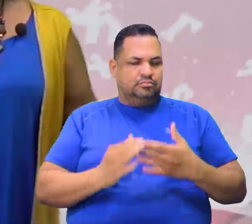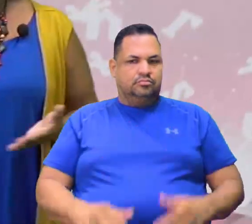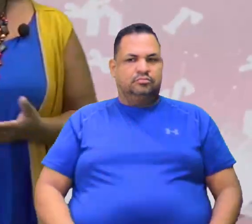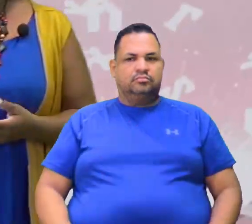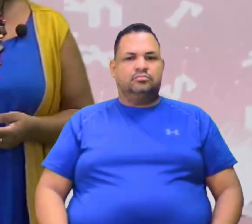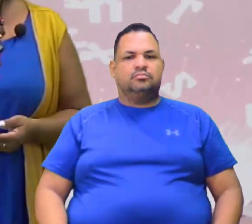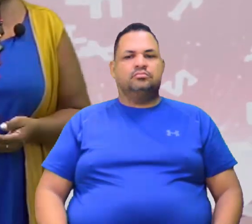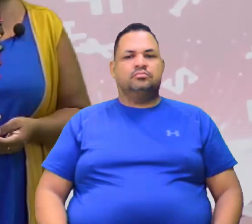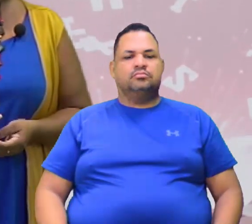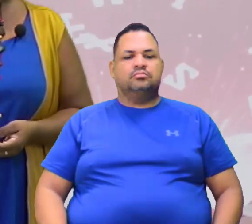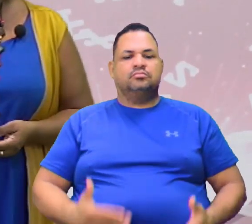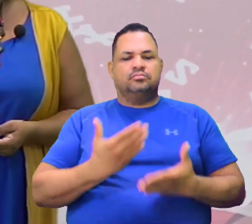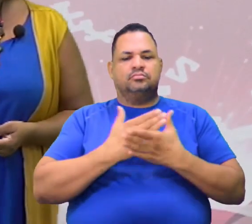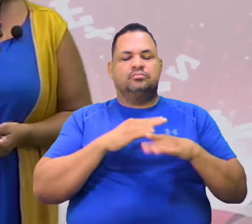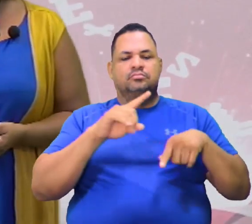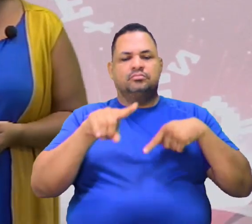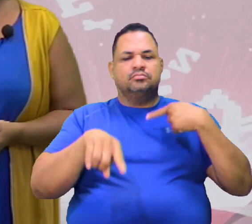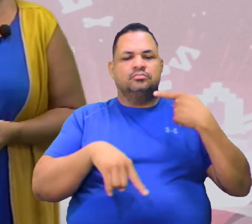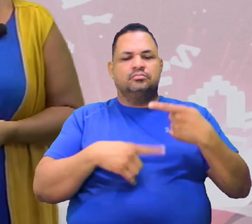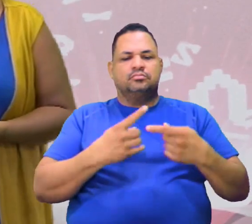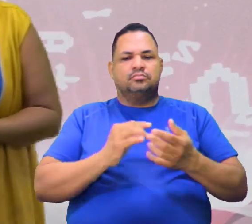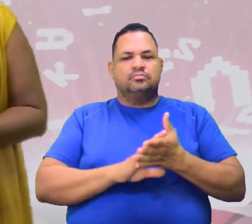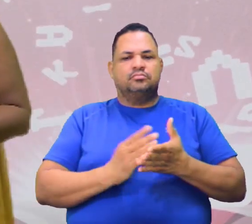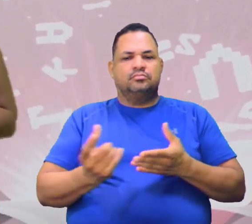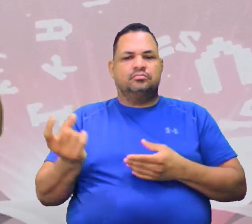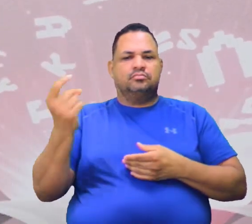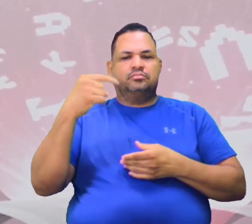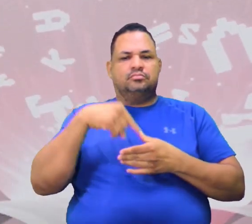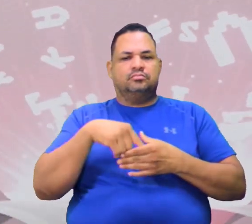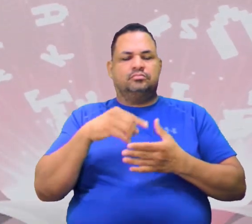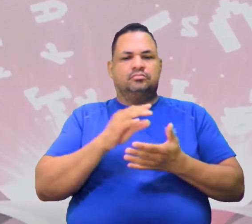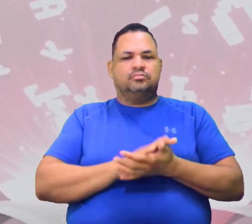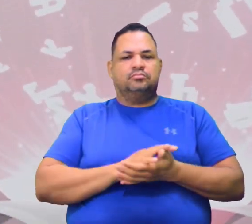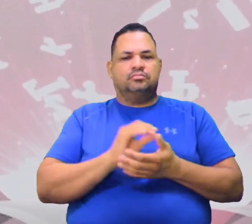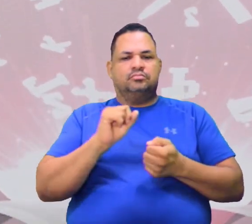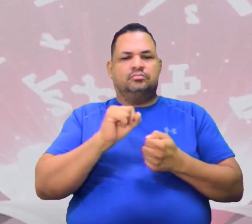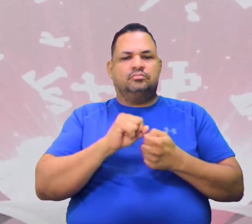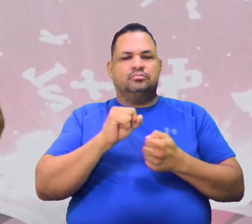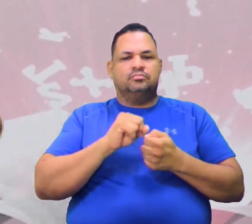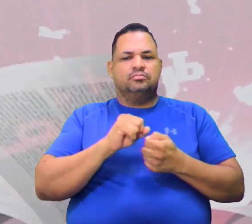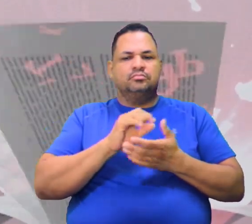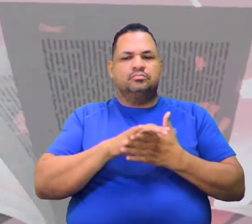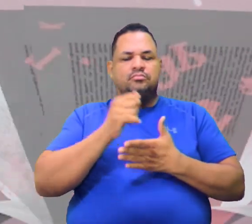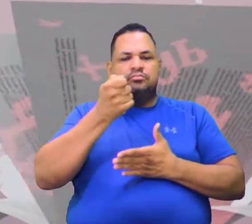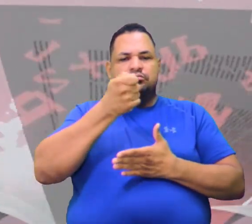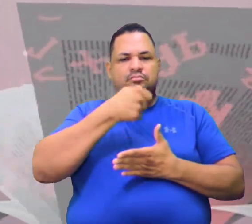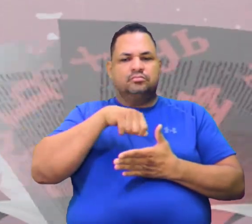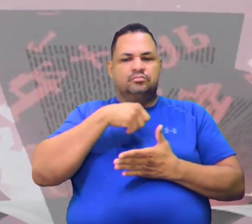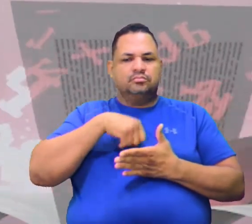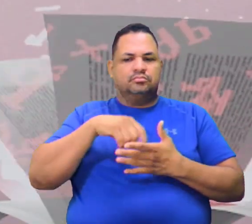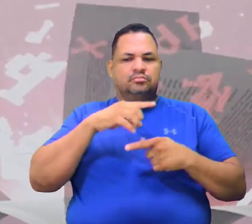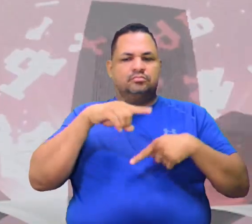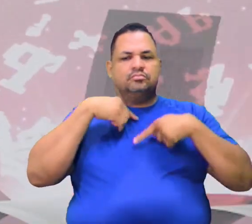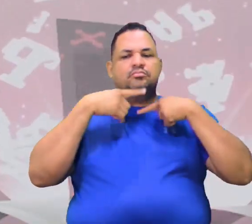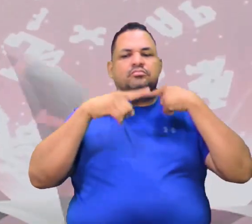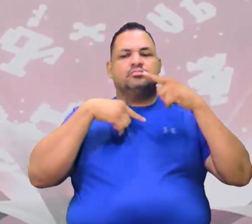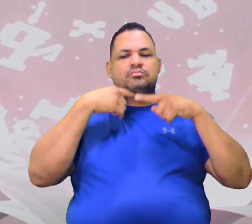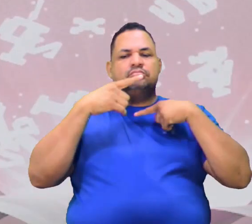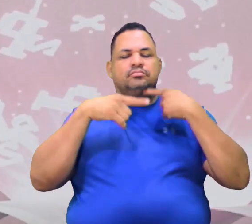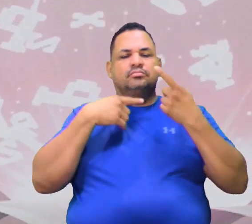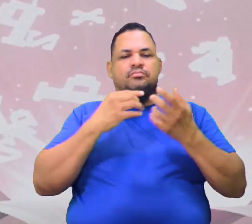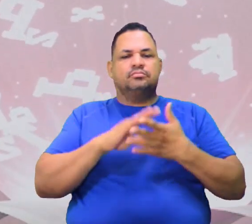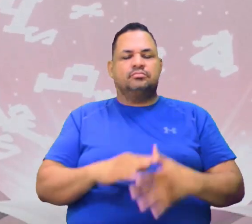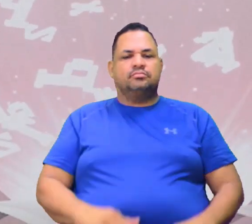Então, amados, ficamos por aqui. Daqui a pouco eu retorno para nossa, para o nosso Tirando Dúvidas. Até lá!